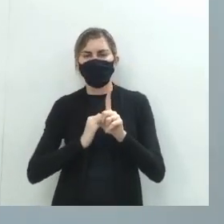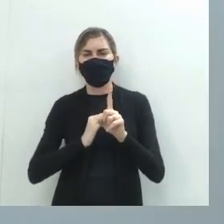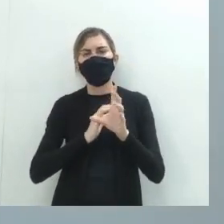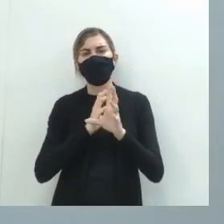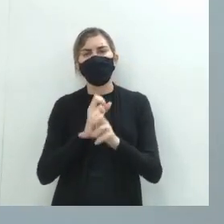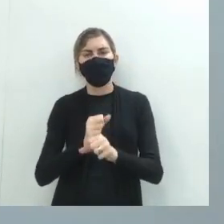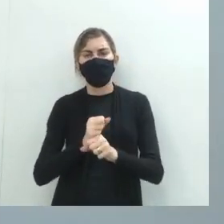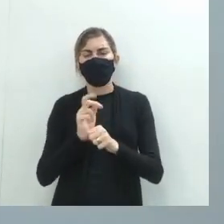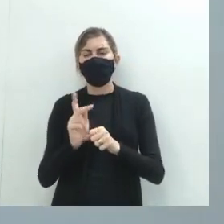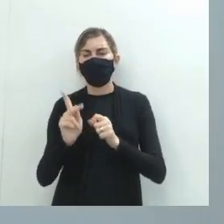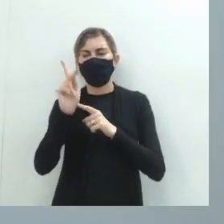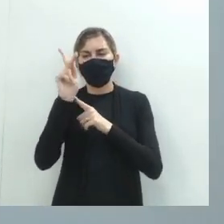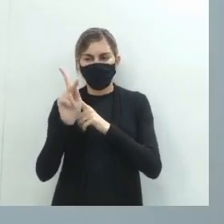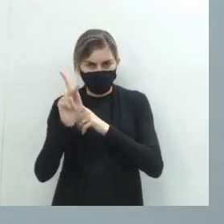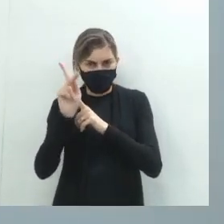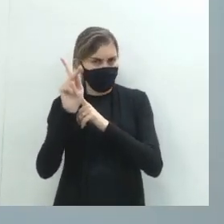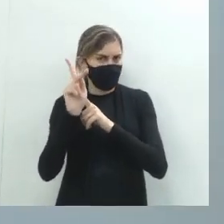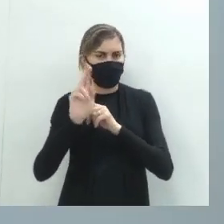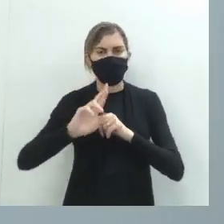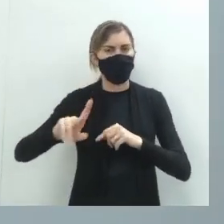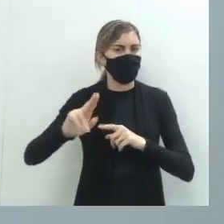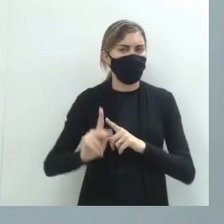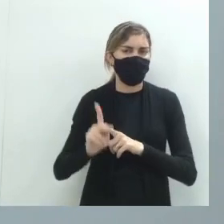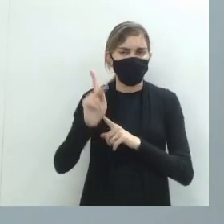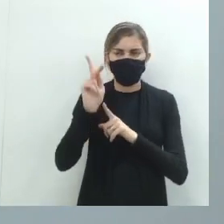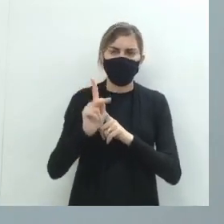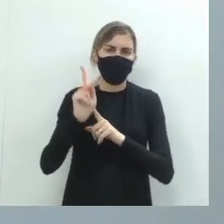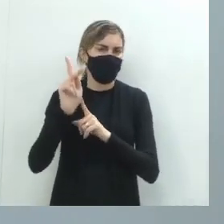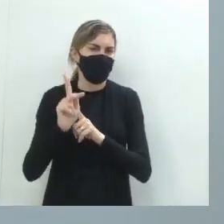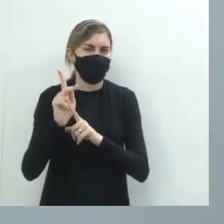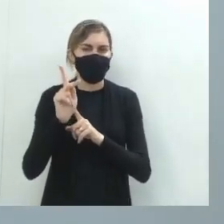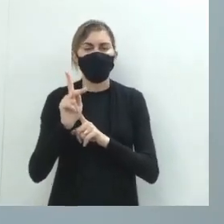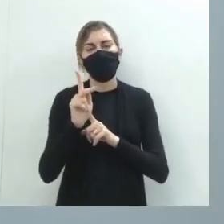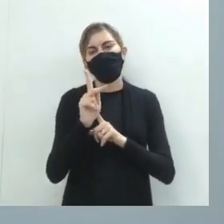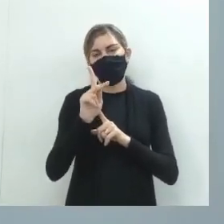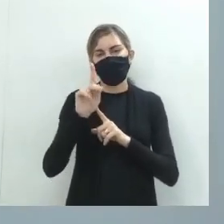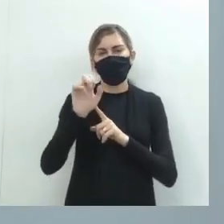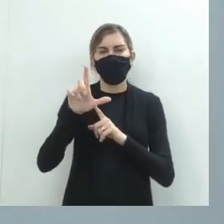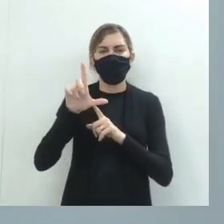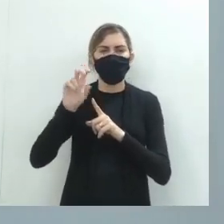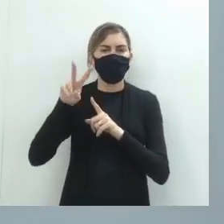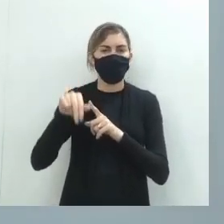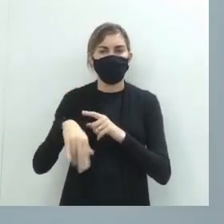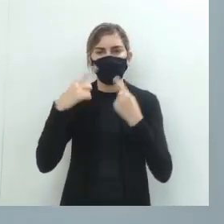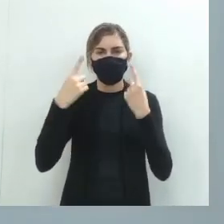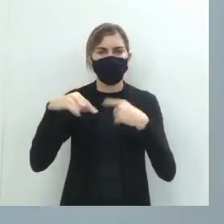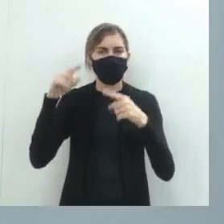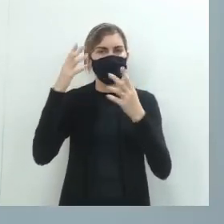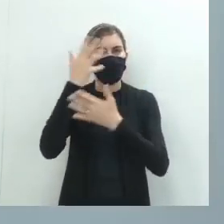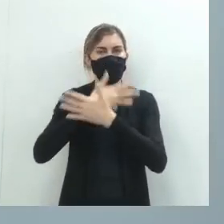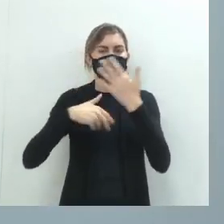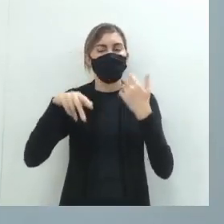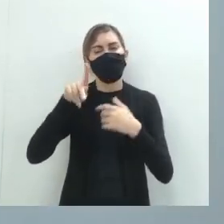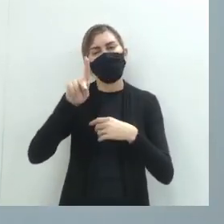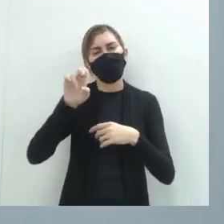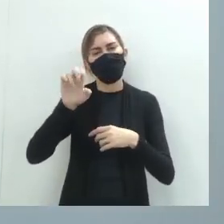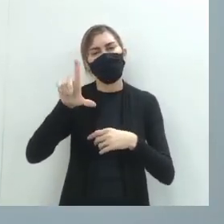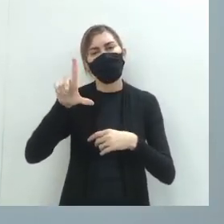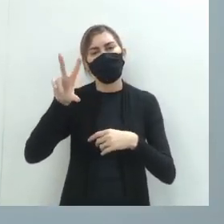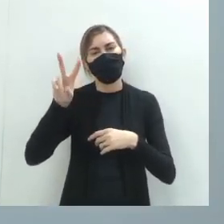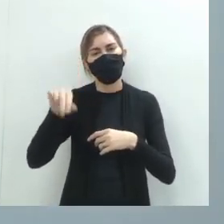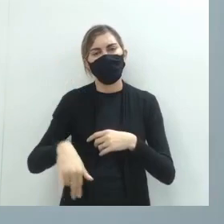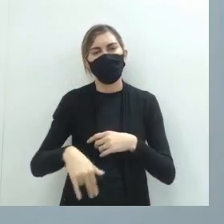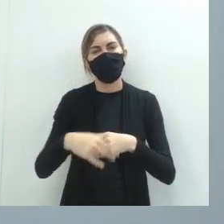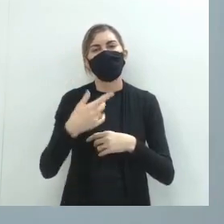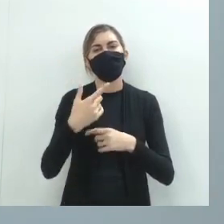em Kelvin, que não é Kelvin Durânia, não é o Kelvin Durânia da música, não. Kelvin é o